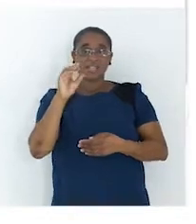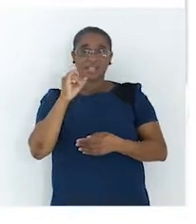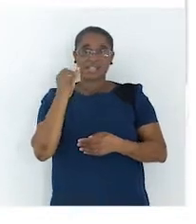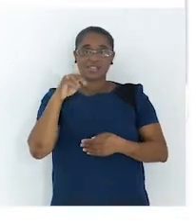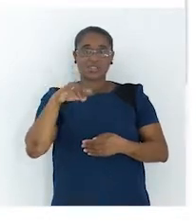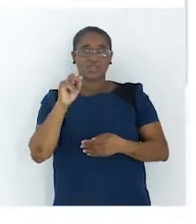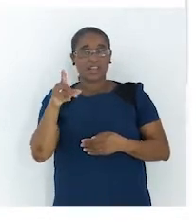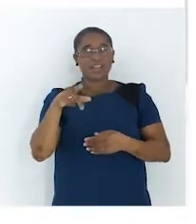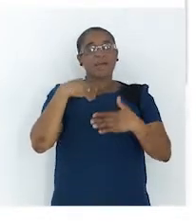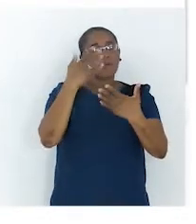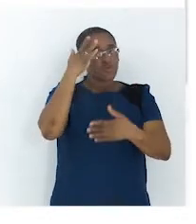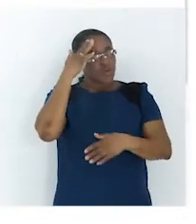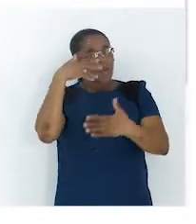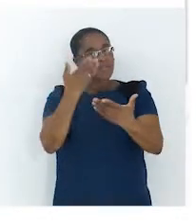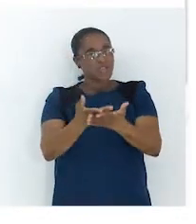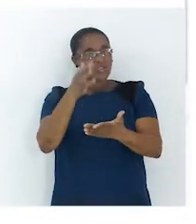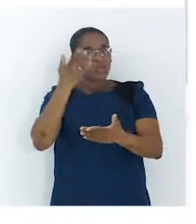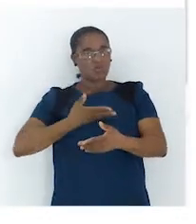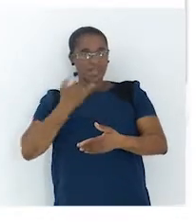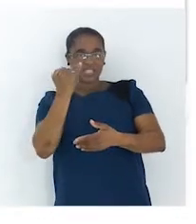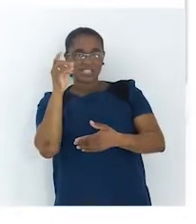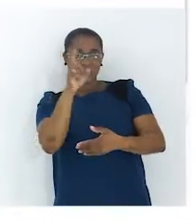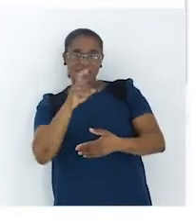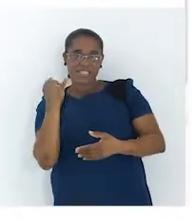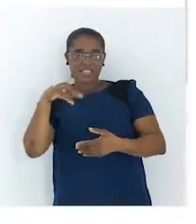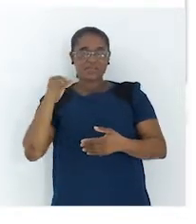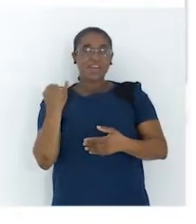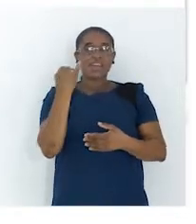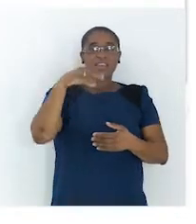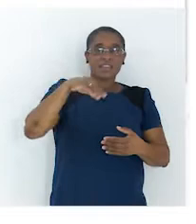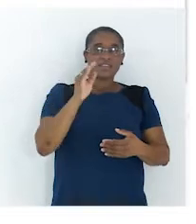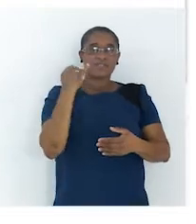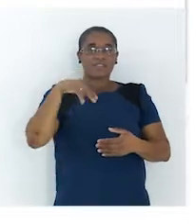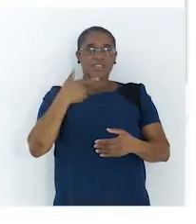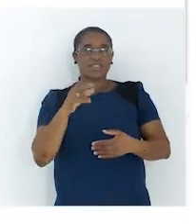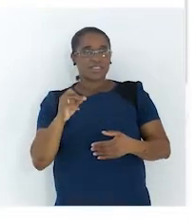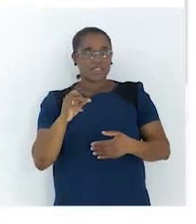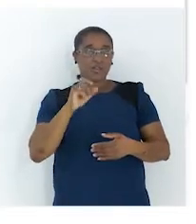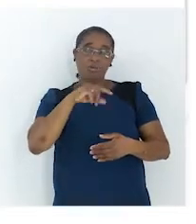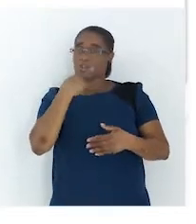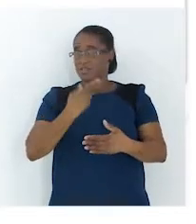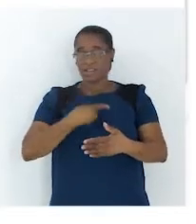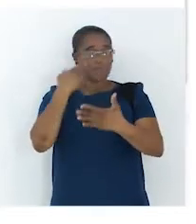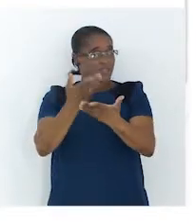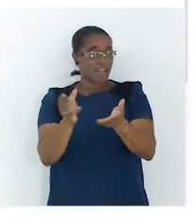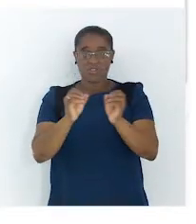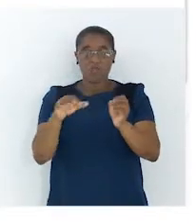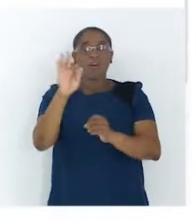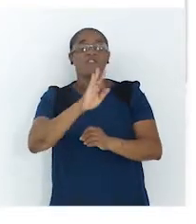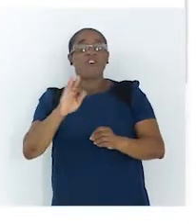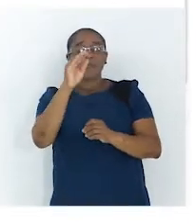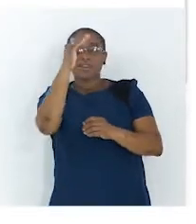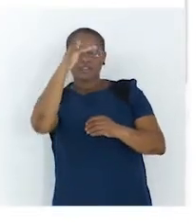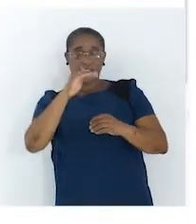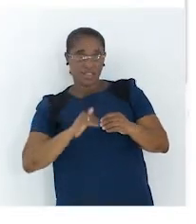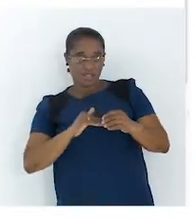dízima infinita não periódica e como tal não importa representar uma forma de fração de ter o dia inteiro e passamos a